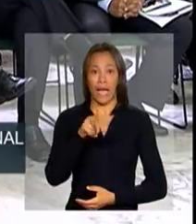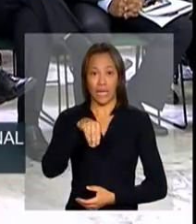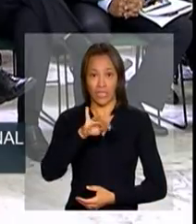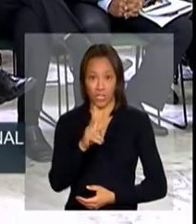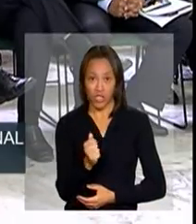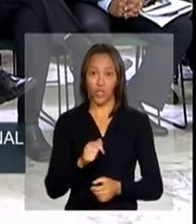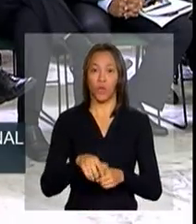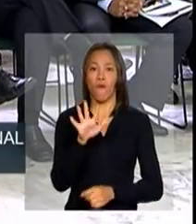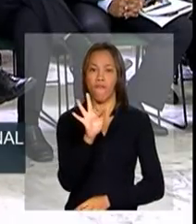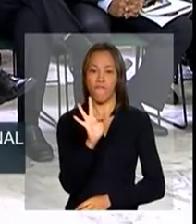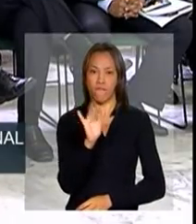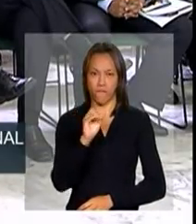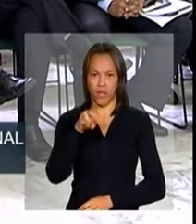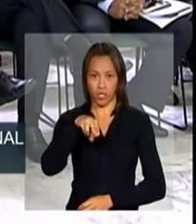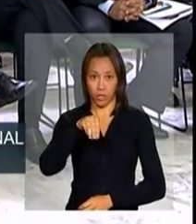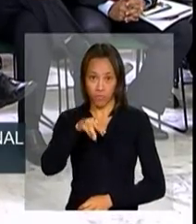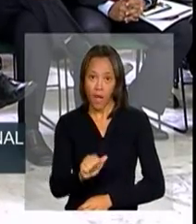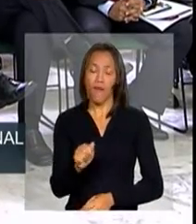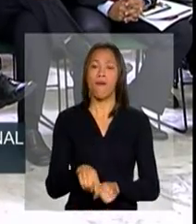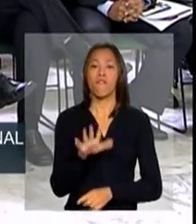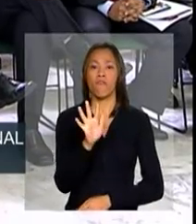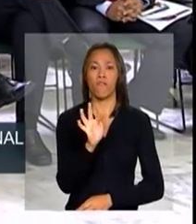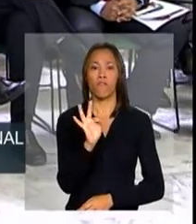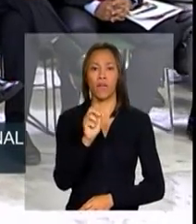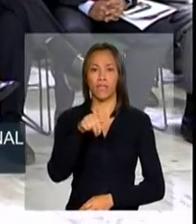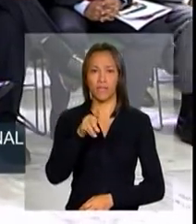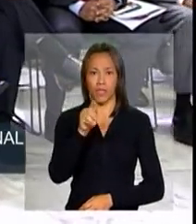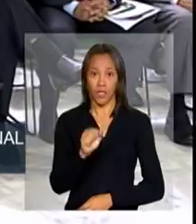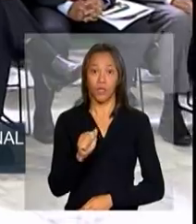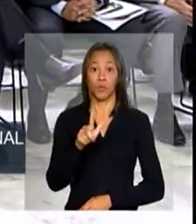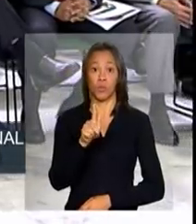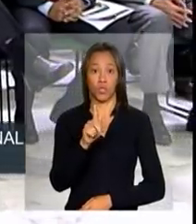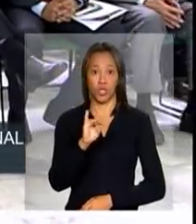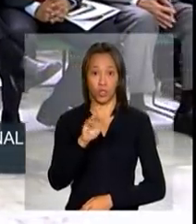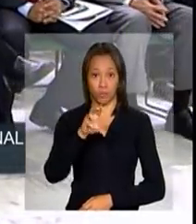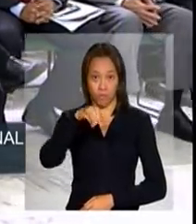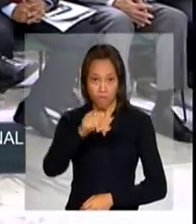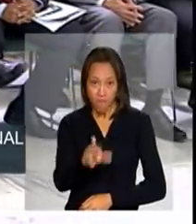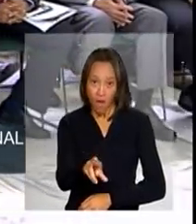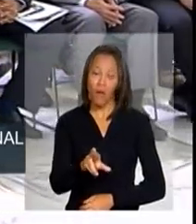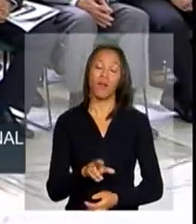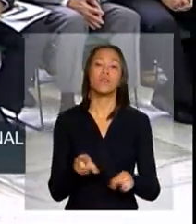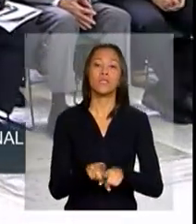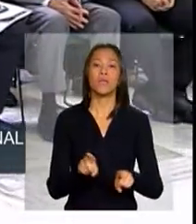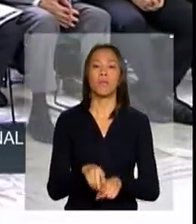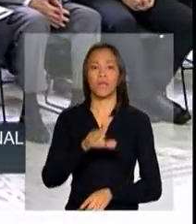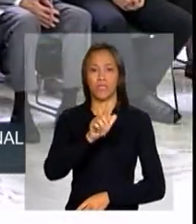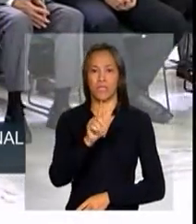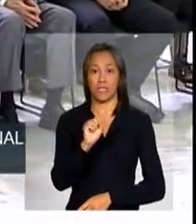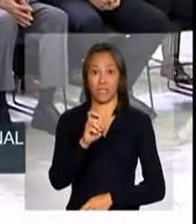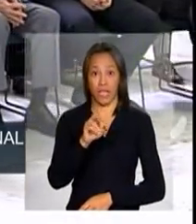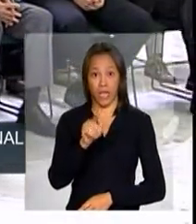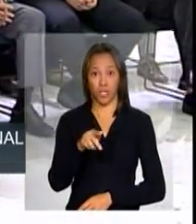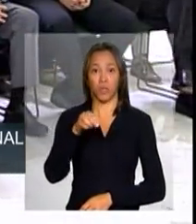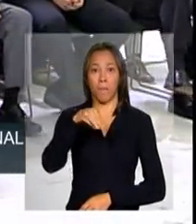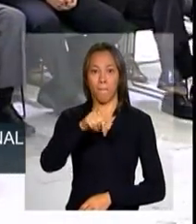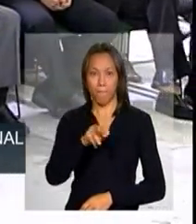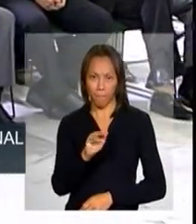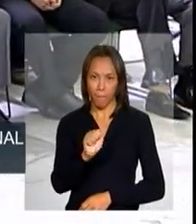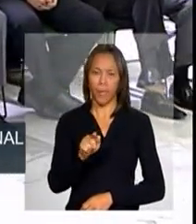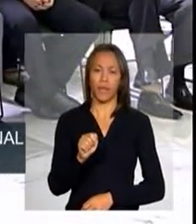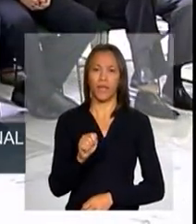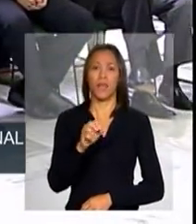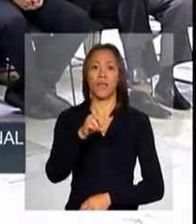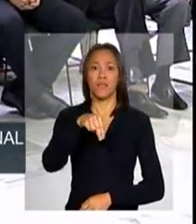Almeida, Fátima Bezerra, Fernando Ferro, Gilmar Machado, Luís Sérgio, Marinha Ralpe,